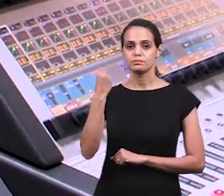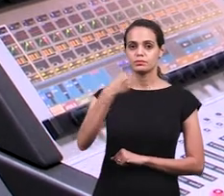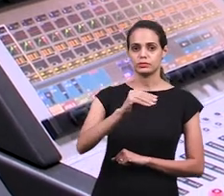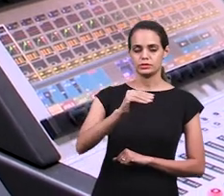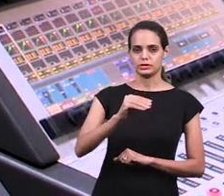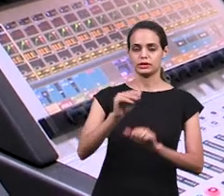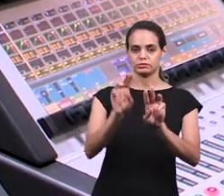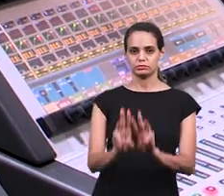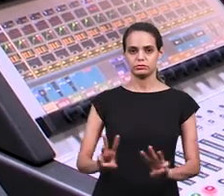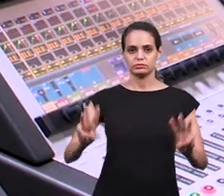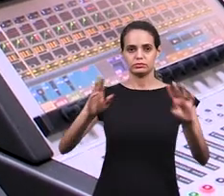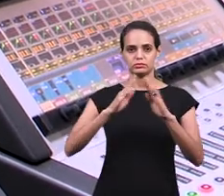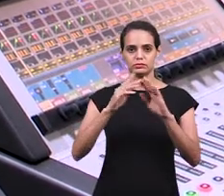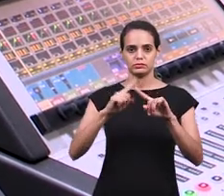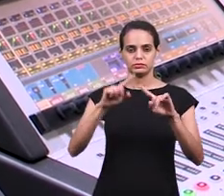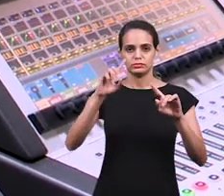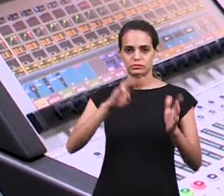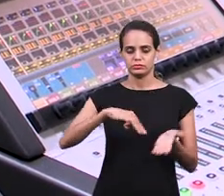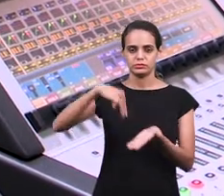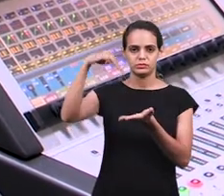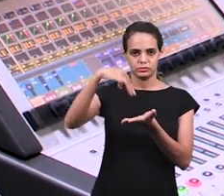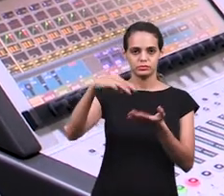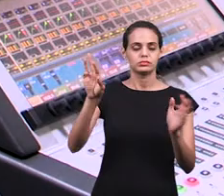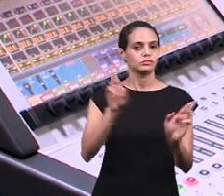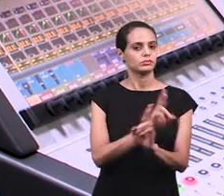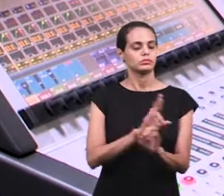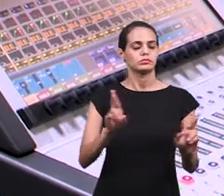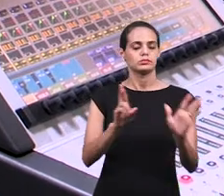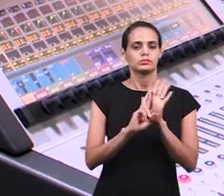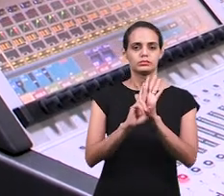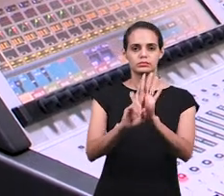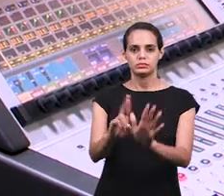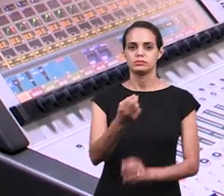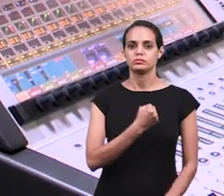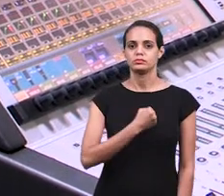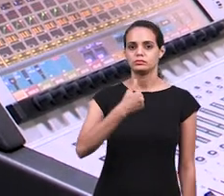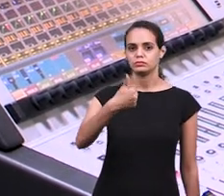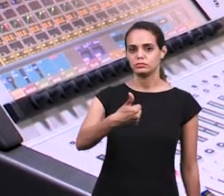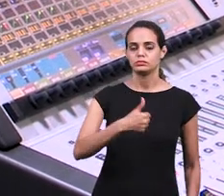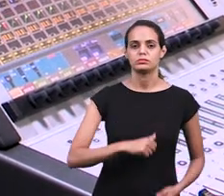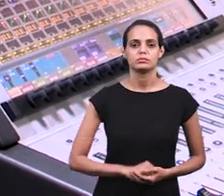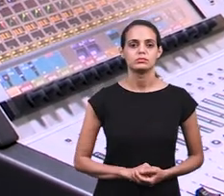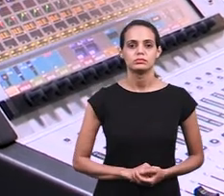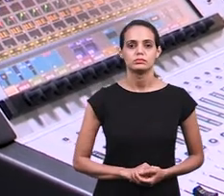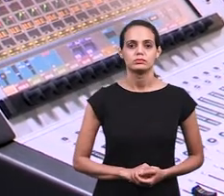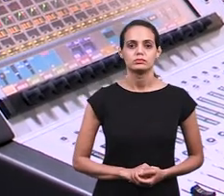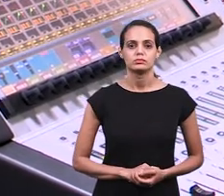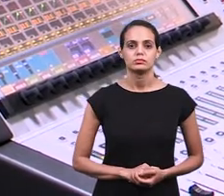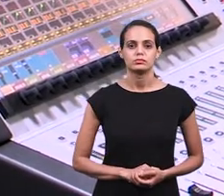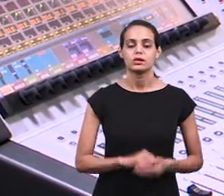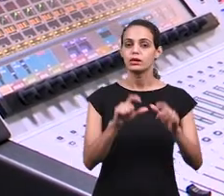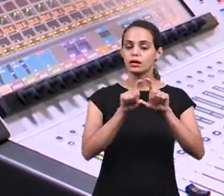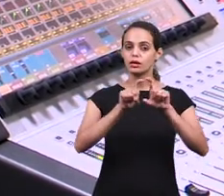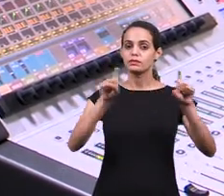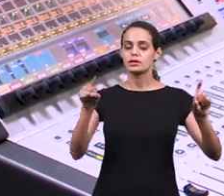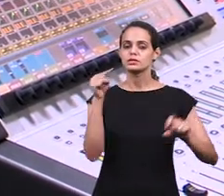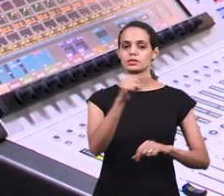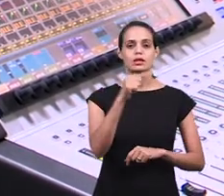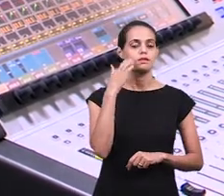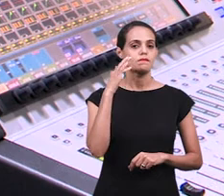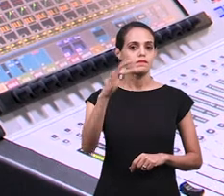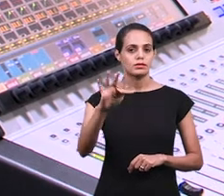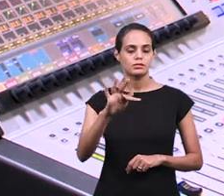no portal da Igreja Cristã Maranata, relacionada a esta primeira pergunta. E esta frase, ela vem